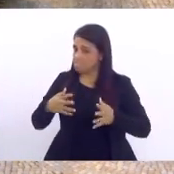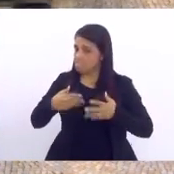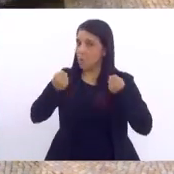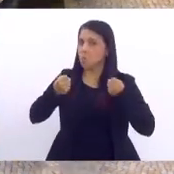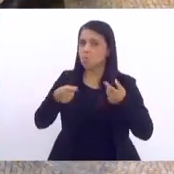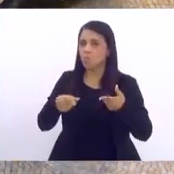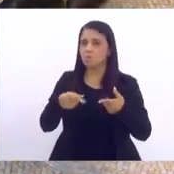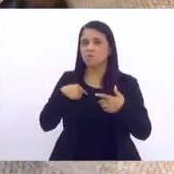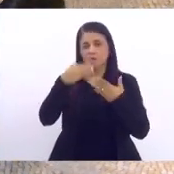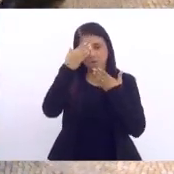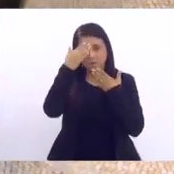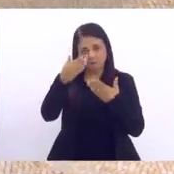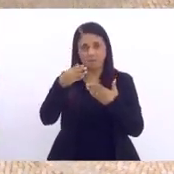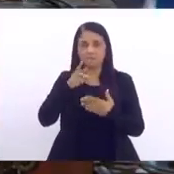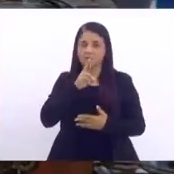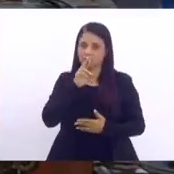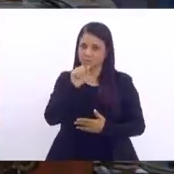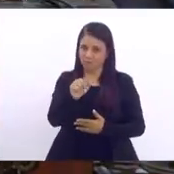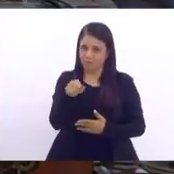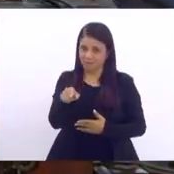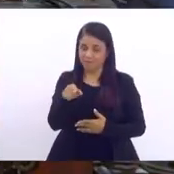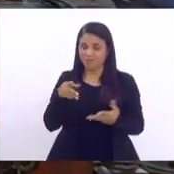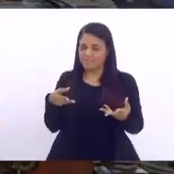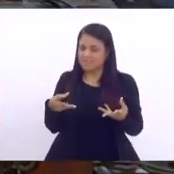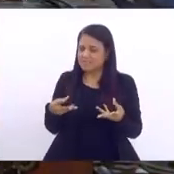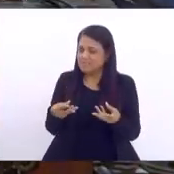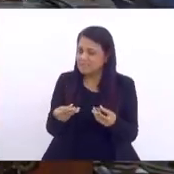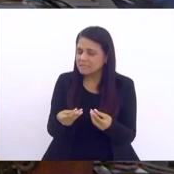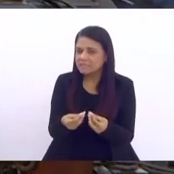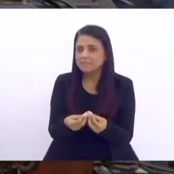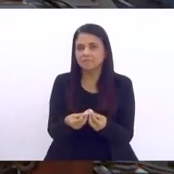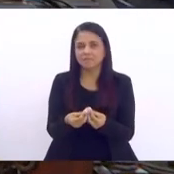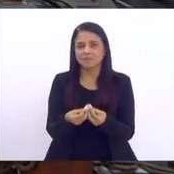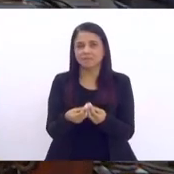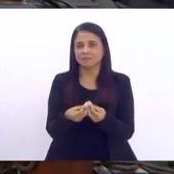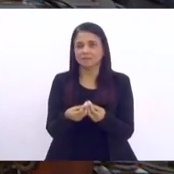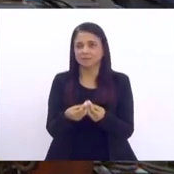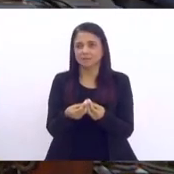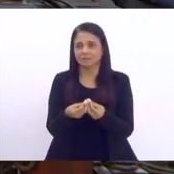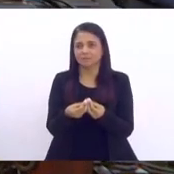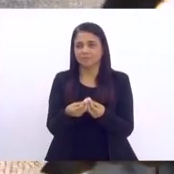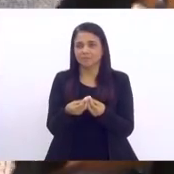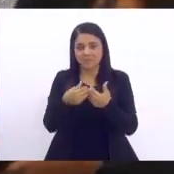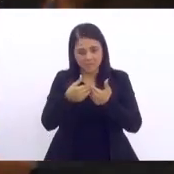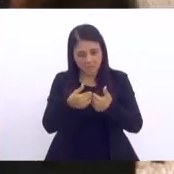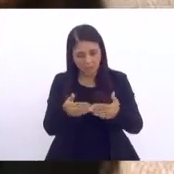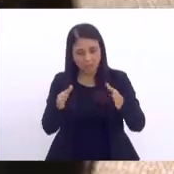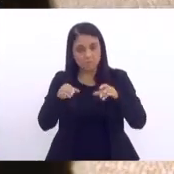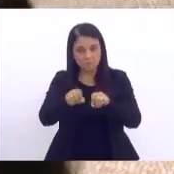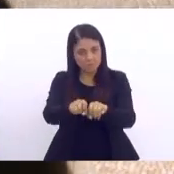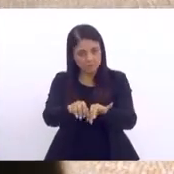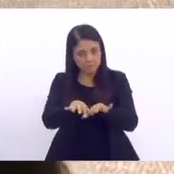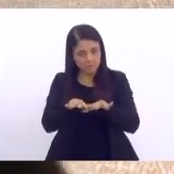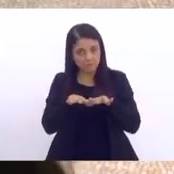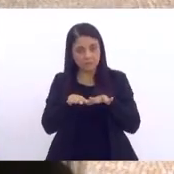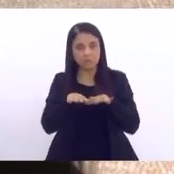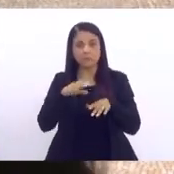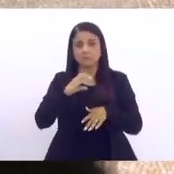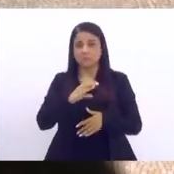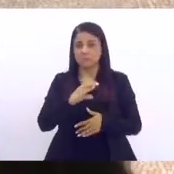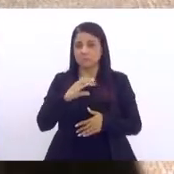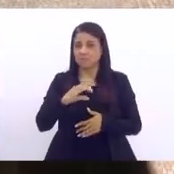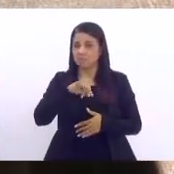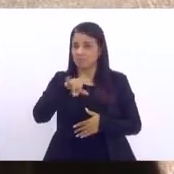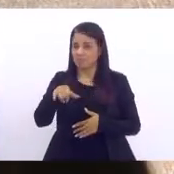sua sensibilidade em abrir uma sessão da CCJ para fazer uma sessão